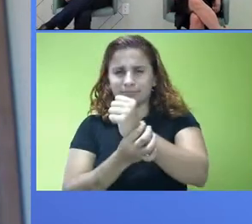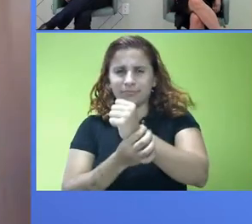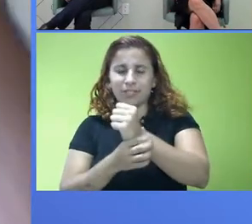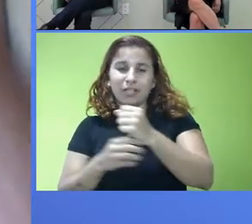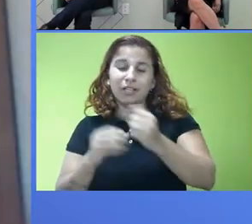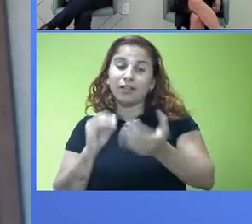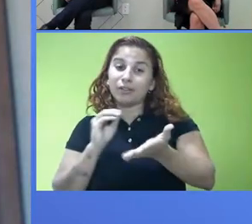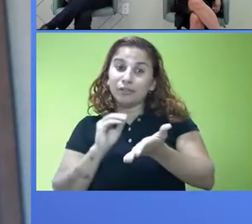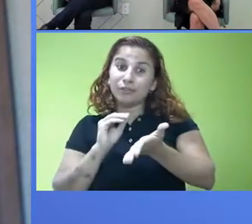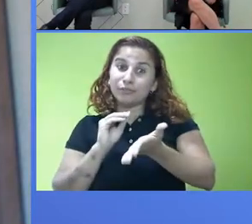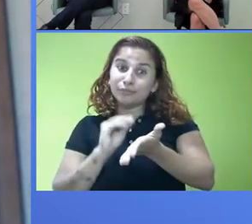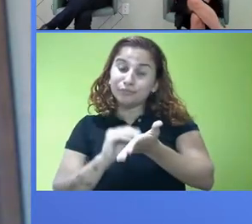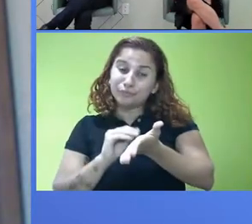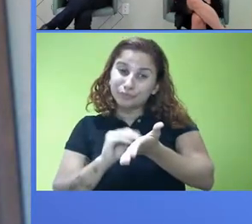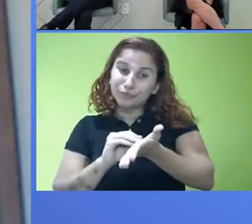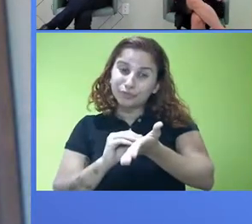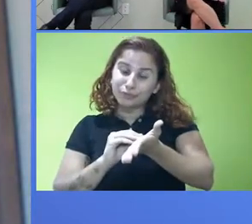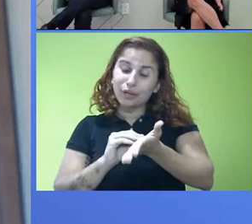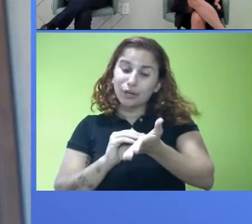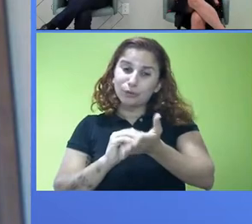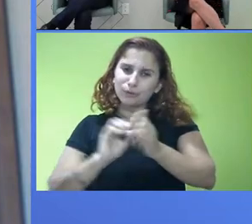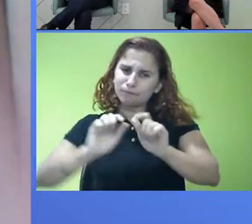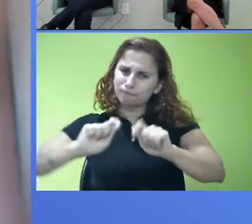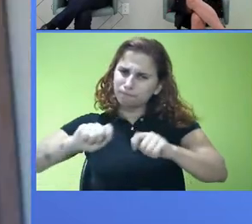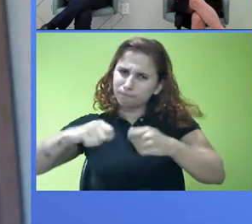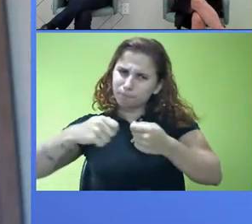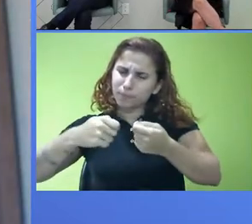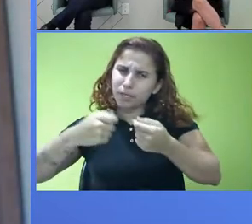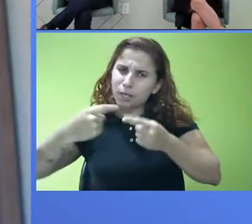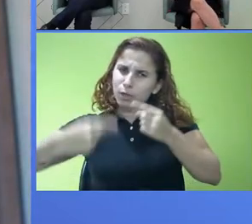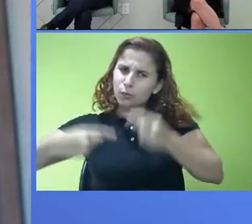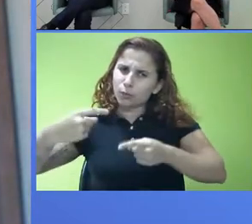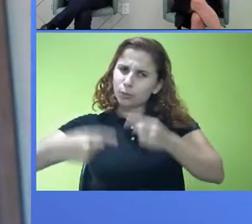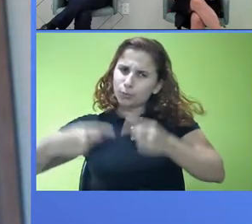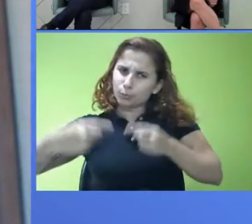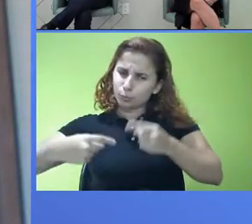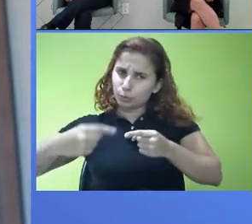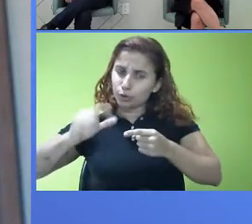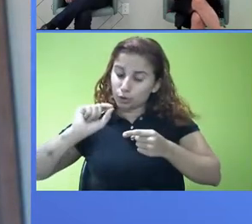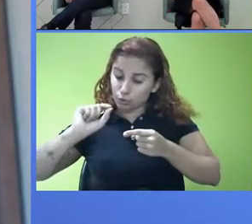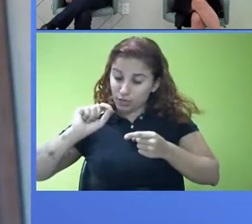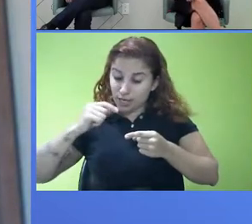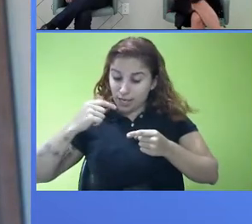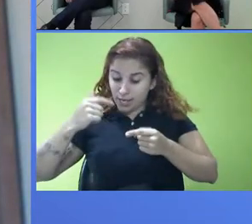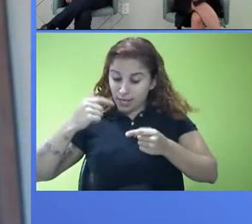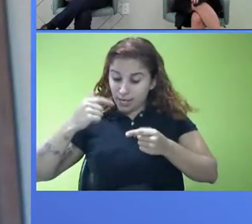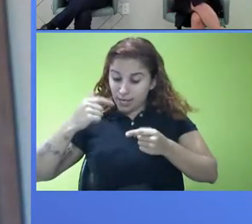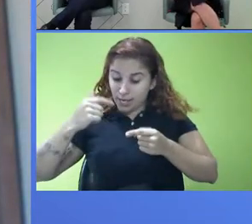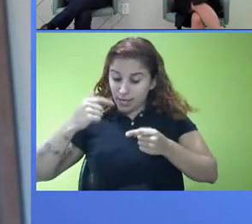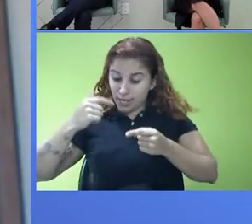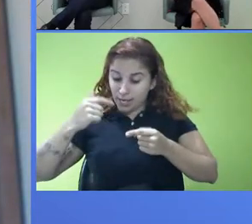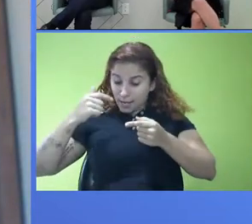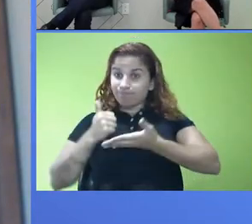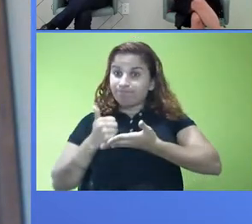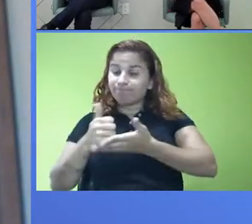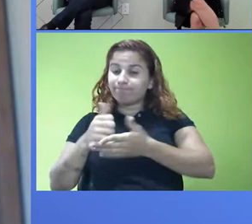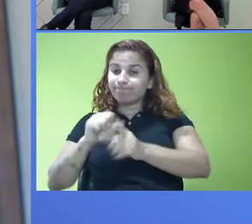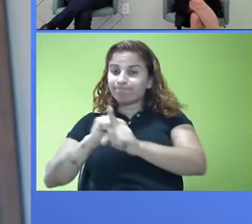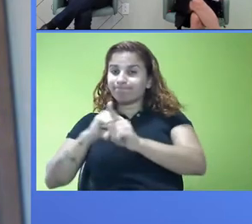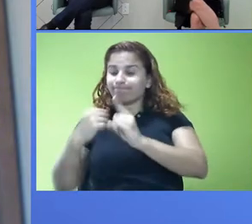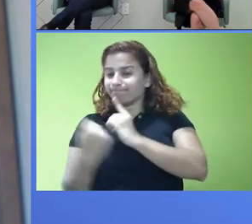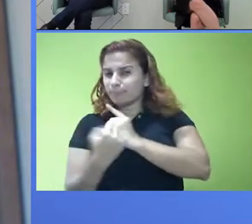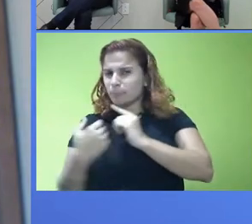que a própria política de assistência social puxar essa articulação. E ela vai sim,